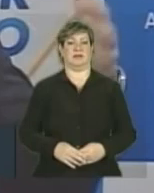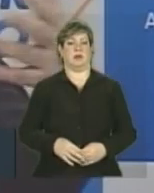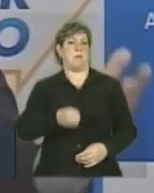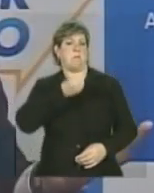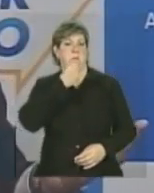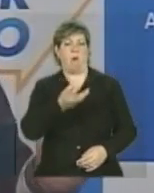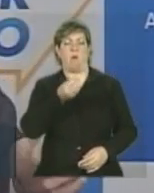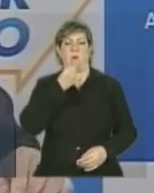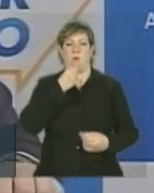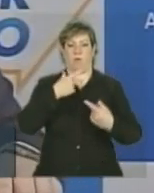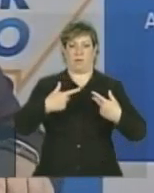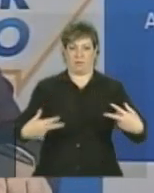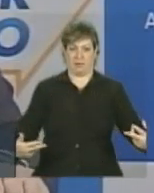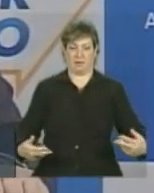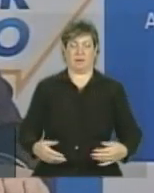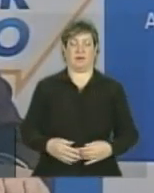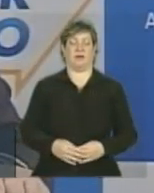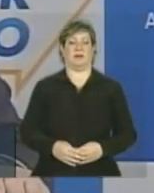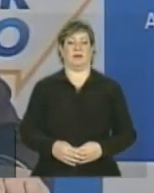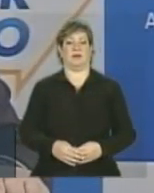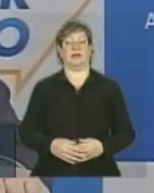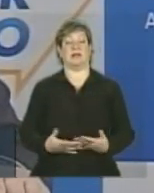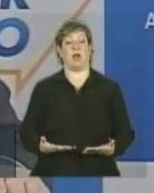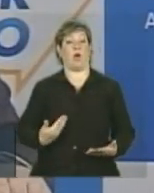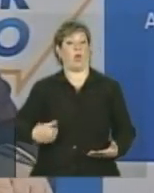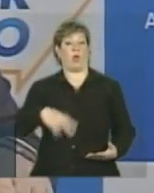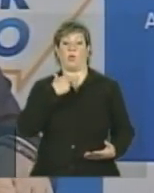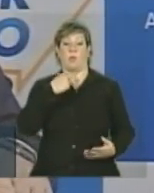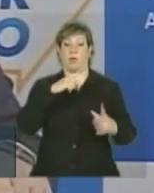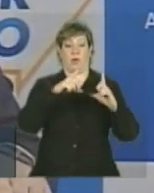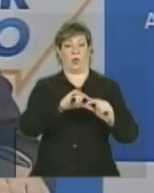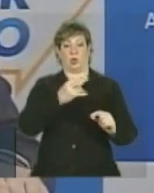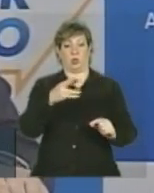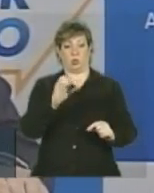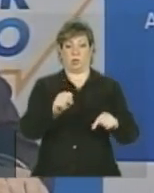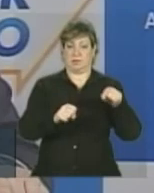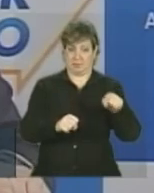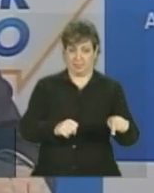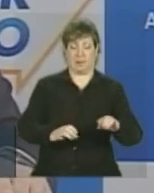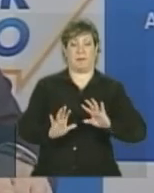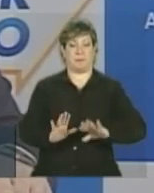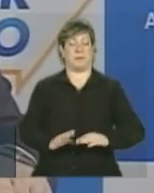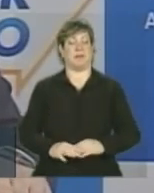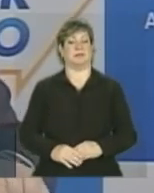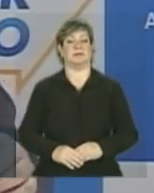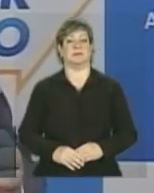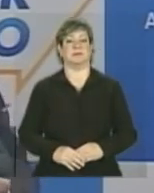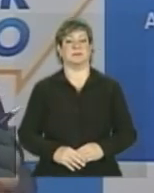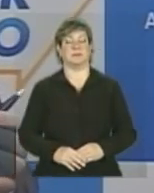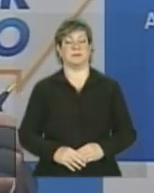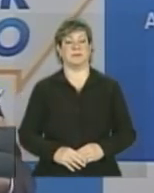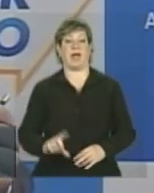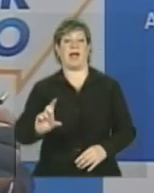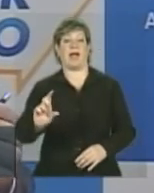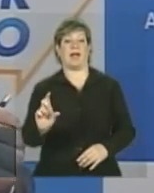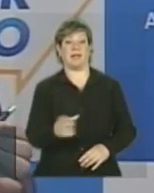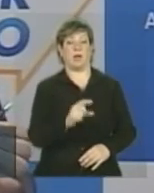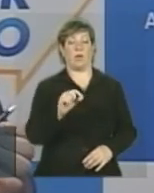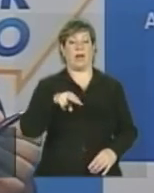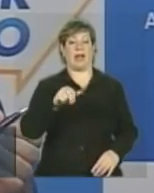vantagens, etc., que não temos como reduzir. Agora, no cartão de